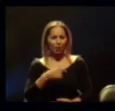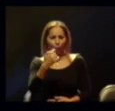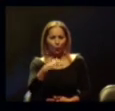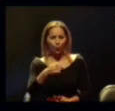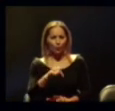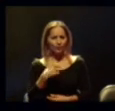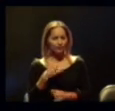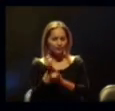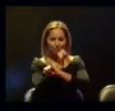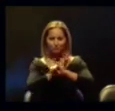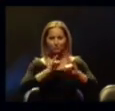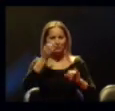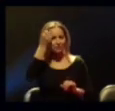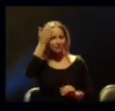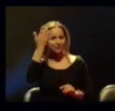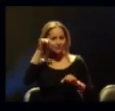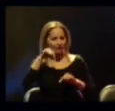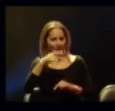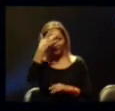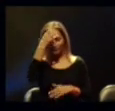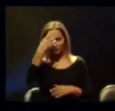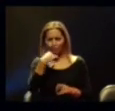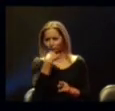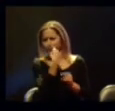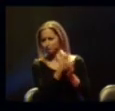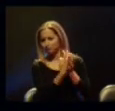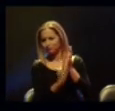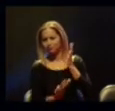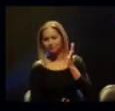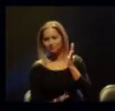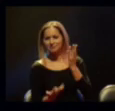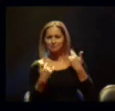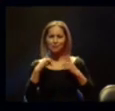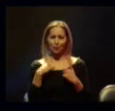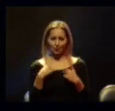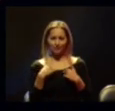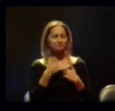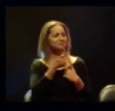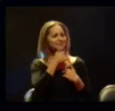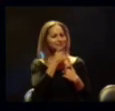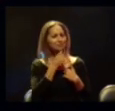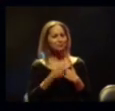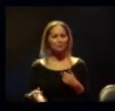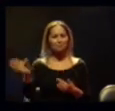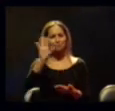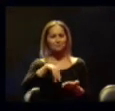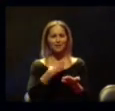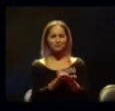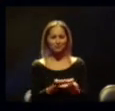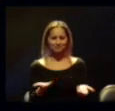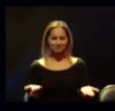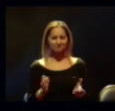e inesquecíveis em Setúbal são tantas que resolvemos dar-lhe mais